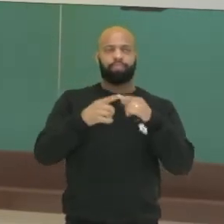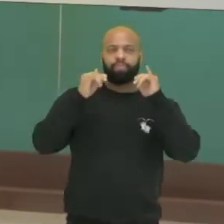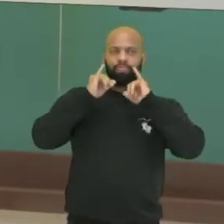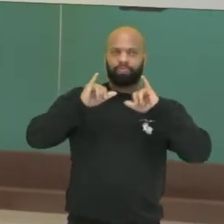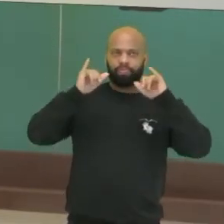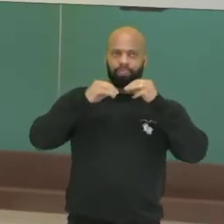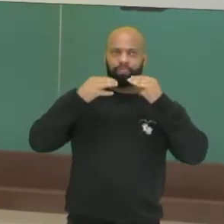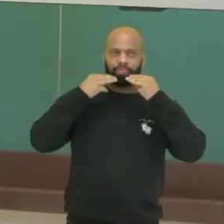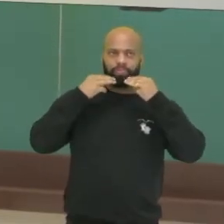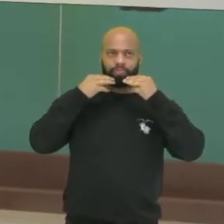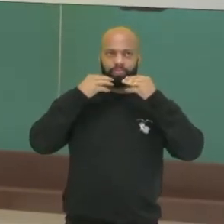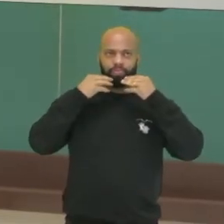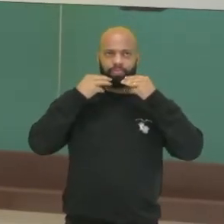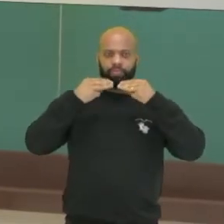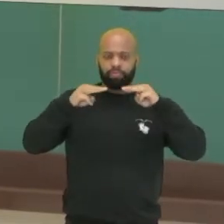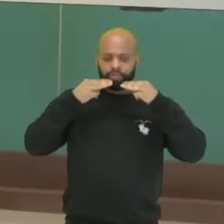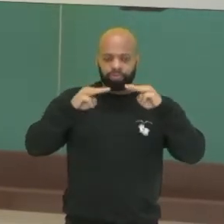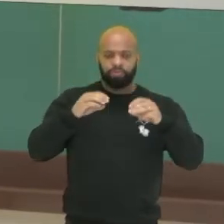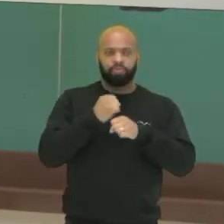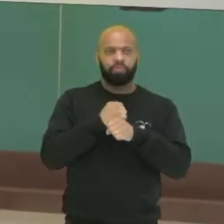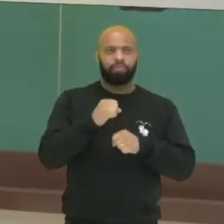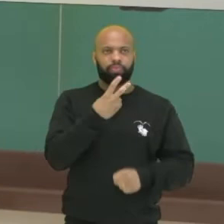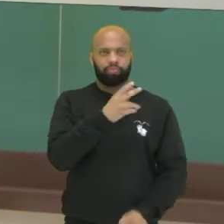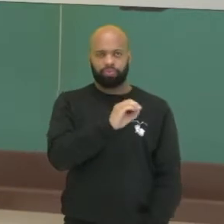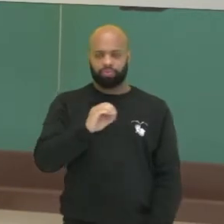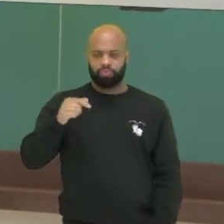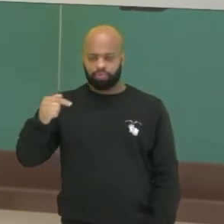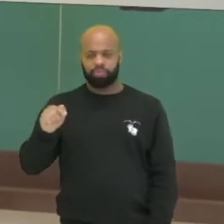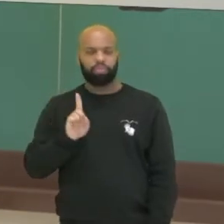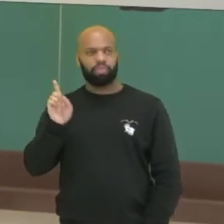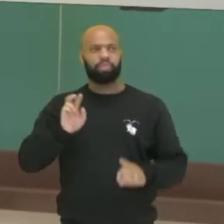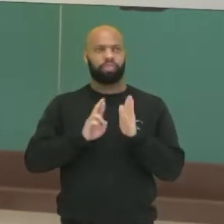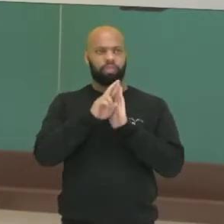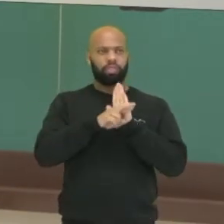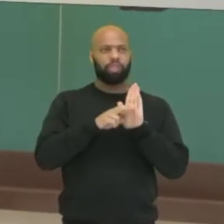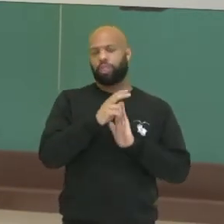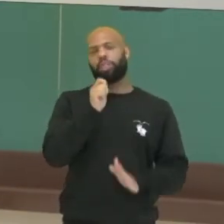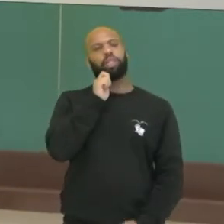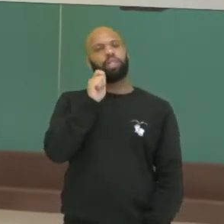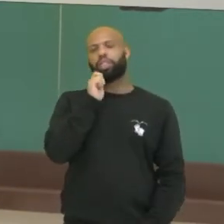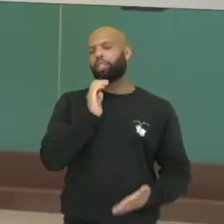voltando lá, olha, ela é de 2007. Essa resolução, ela ainda não